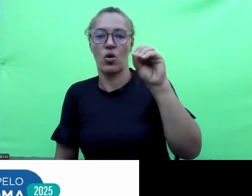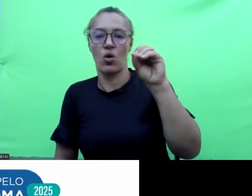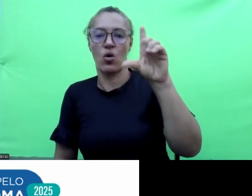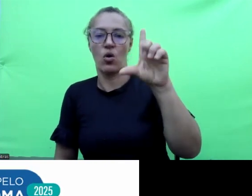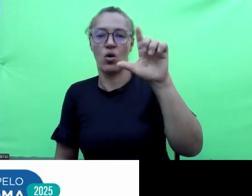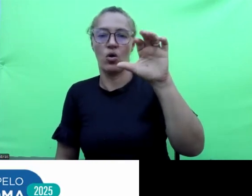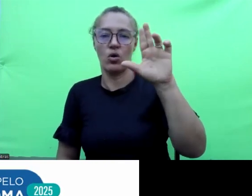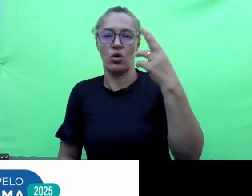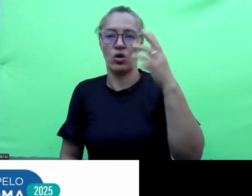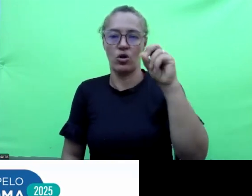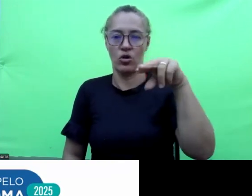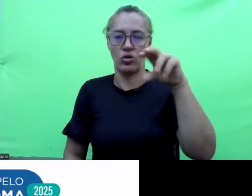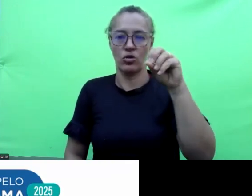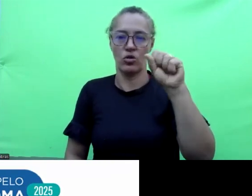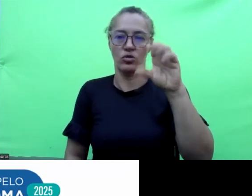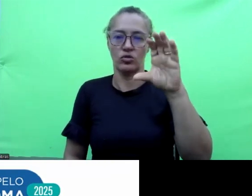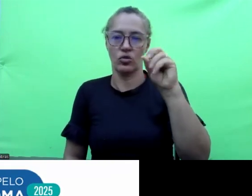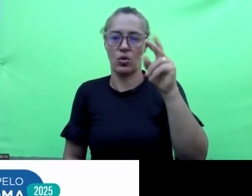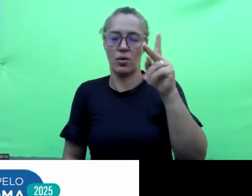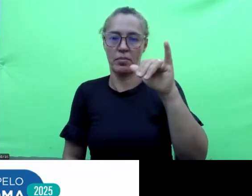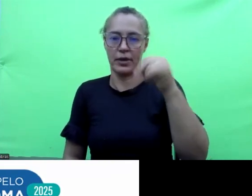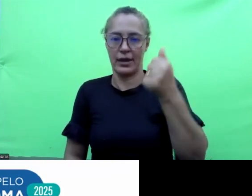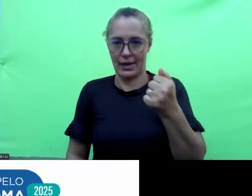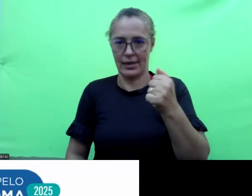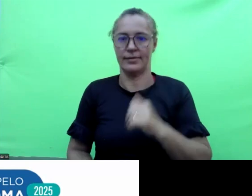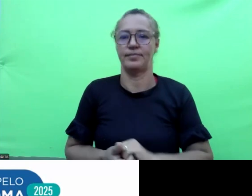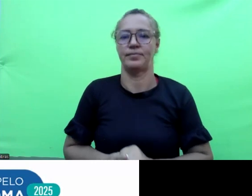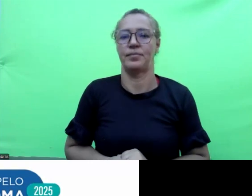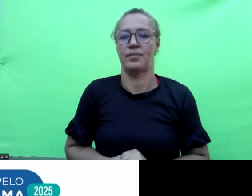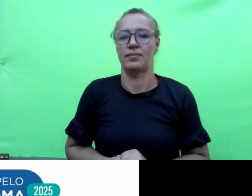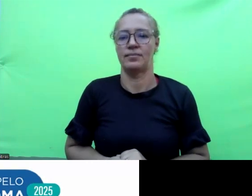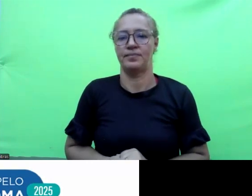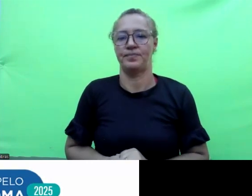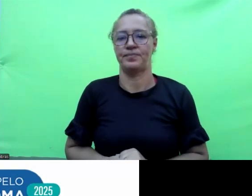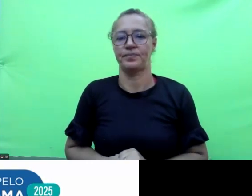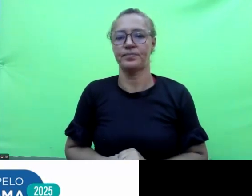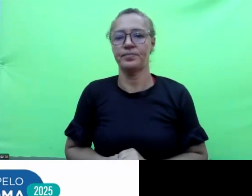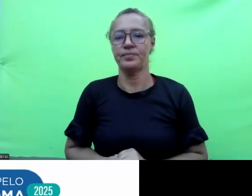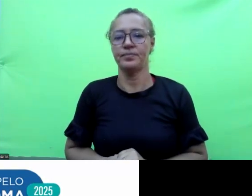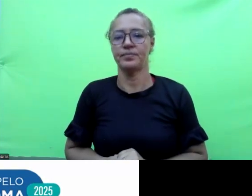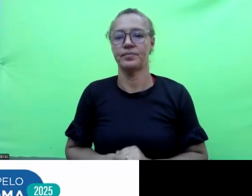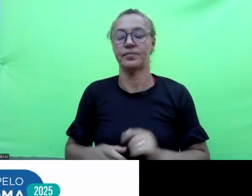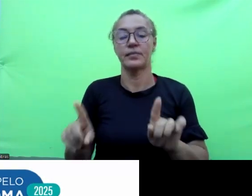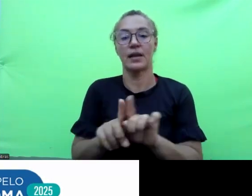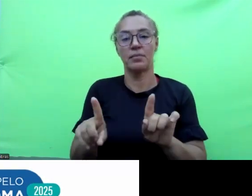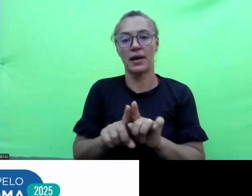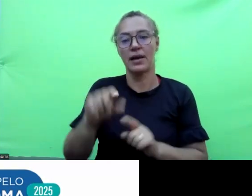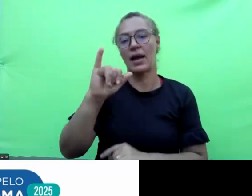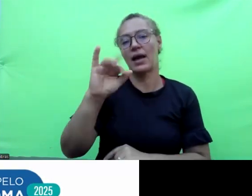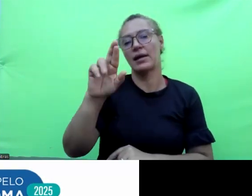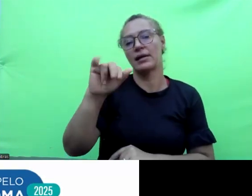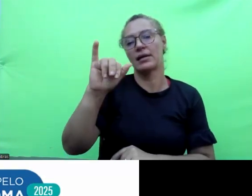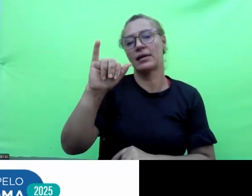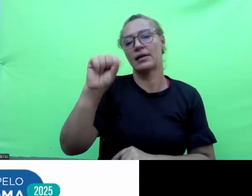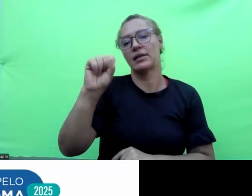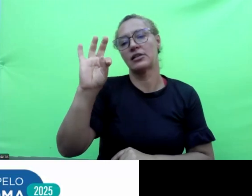próprio aumento da pressão do olho nesses pacientes. Ainda em relação à iridotomia, a pessoa pergunta se